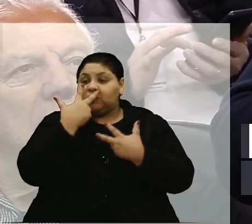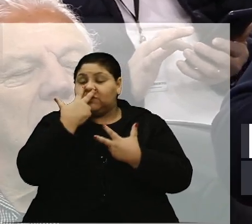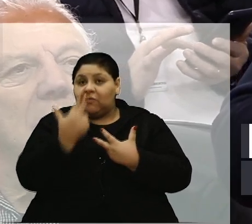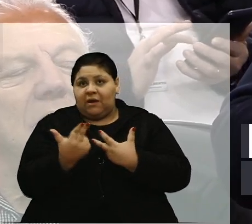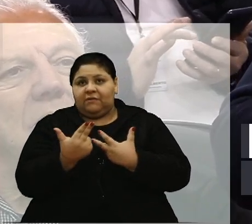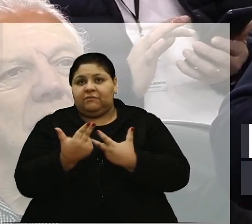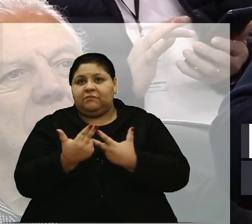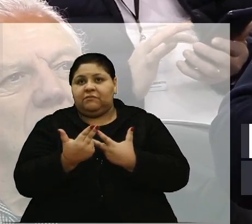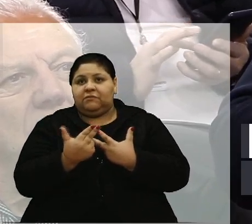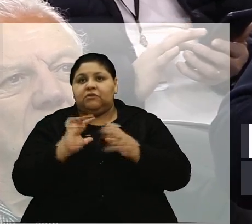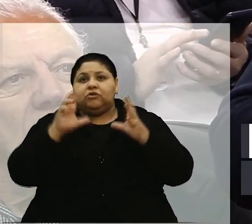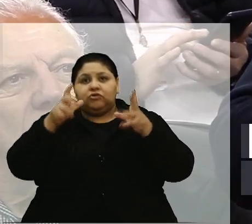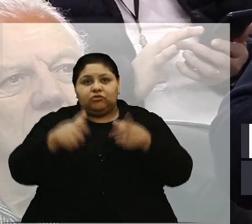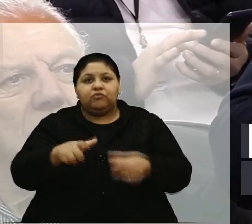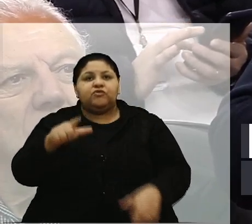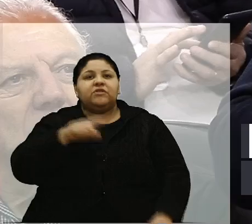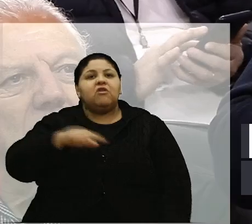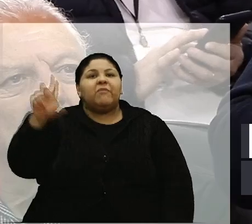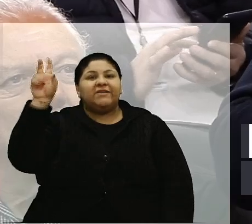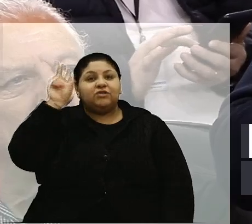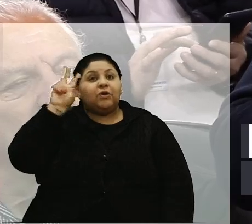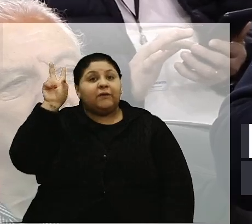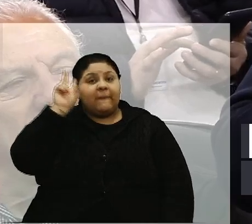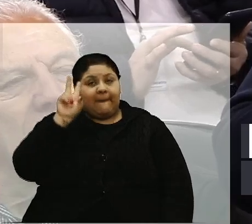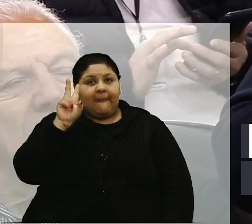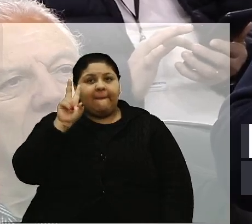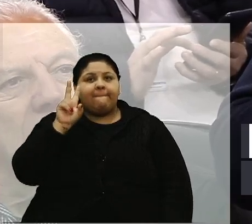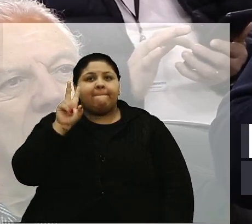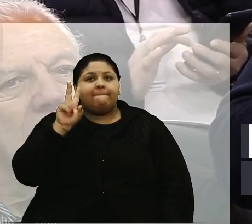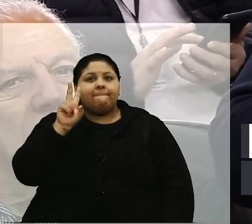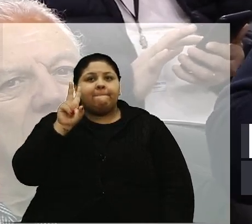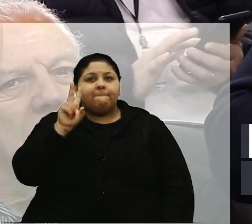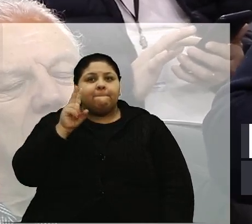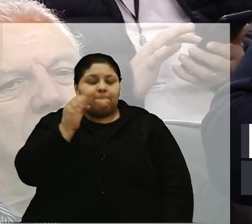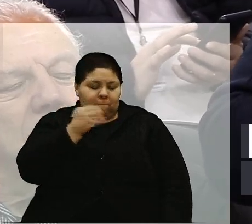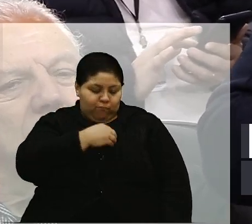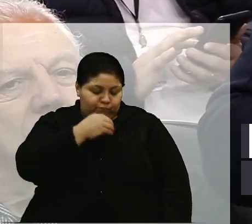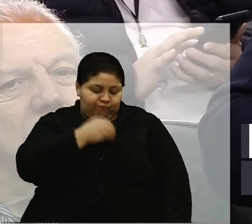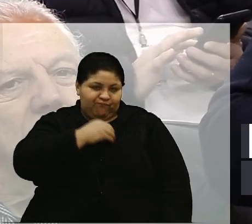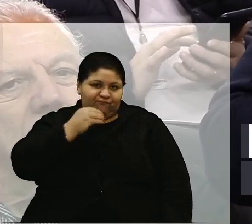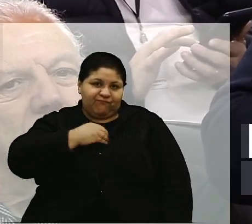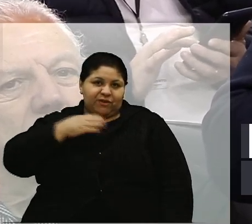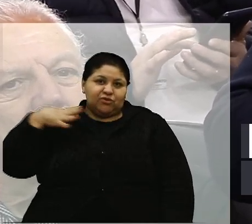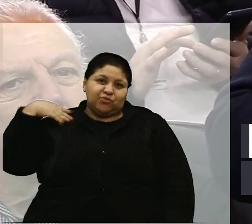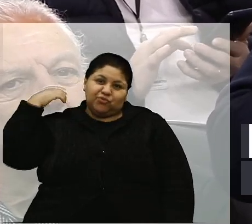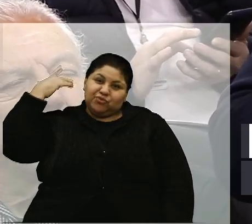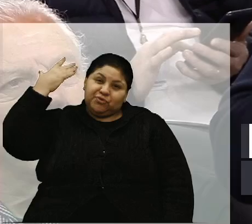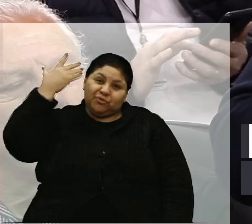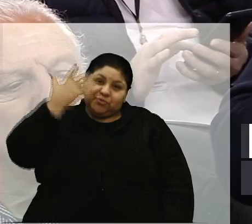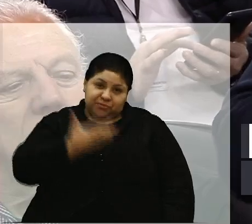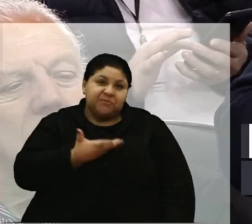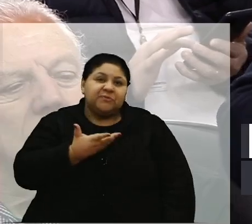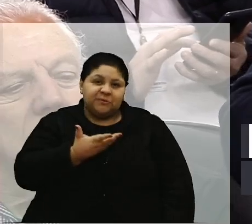Até porque todo mundo tem uma história que traz consigo no seu